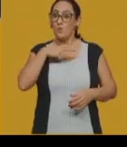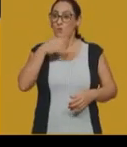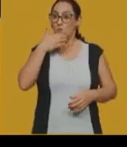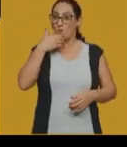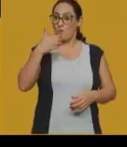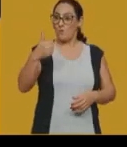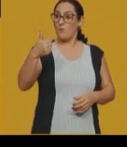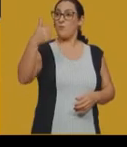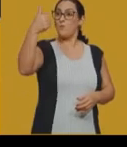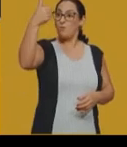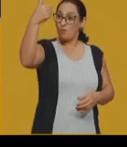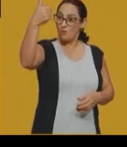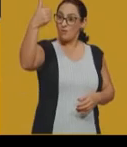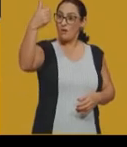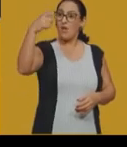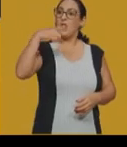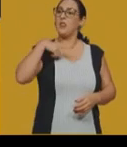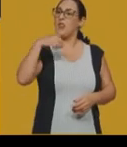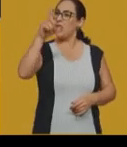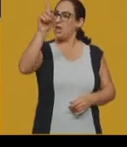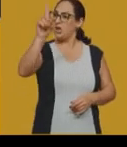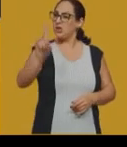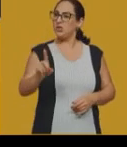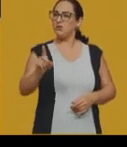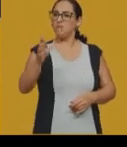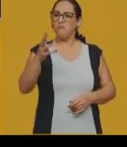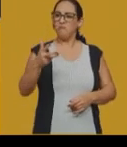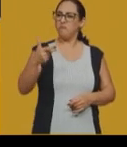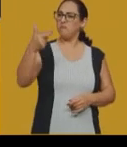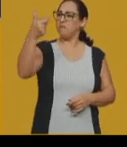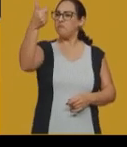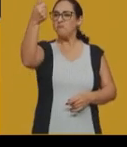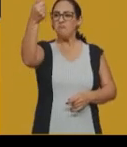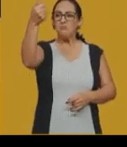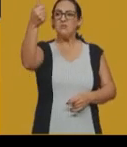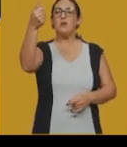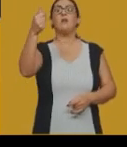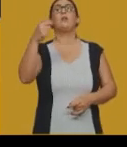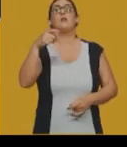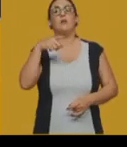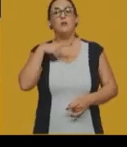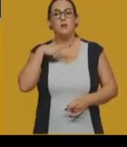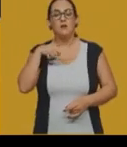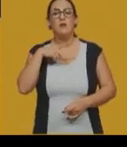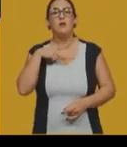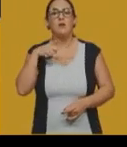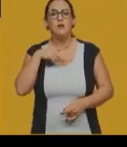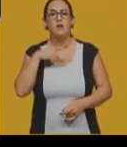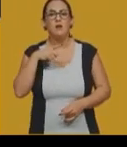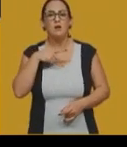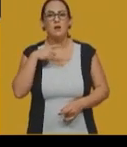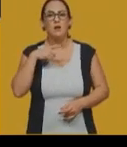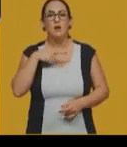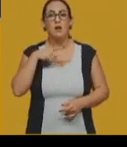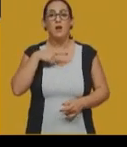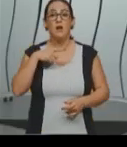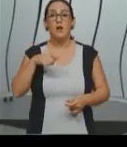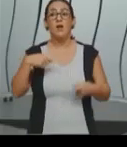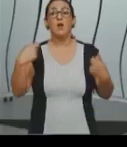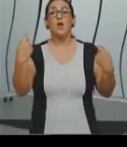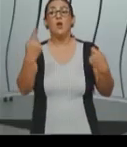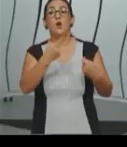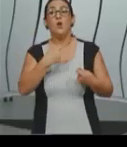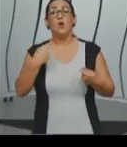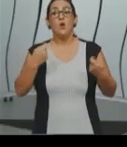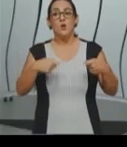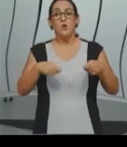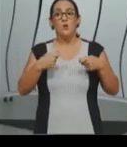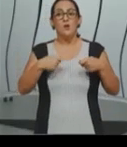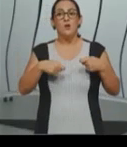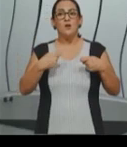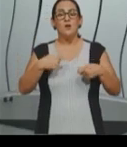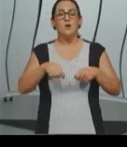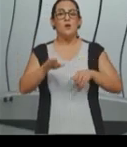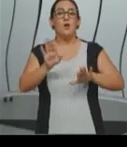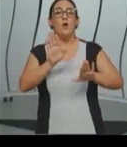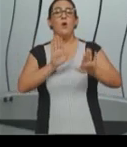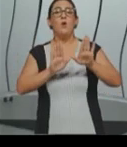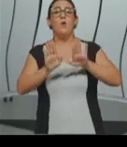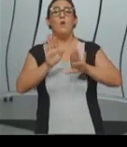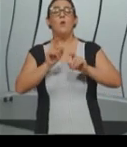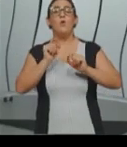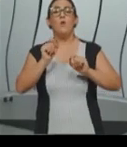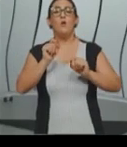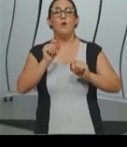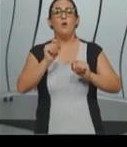direitos que estão sendo legitimados, né? Não é, a gente tem que tomar cuidado quando a gente está falando aqui nesse momento